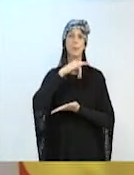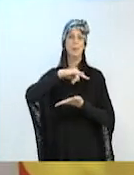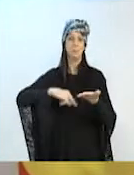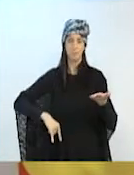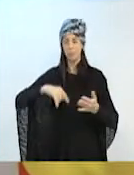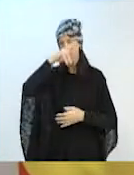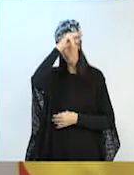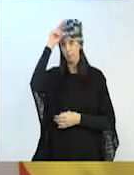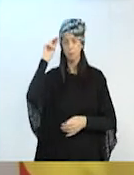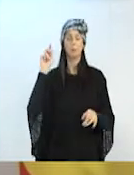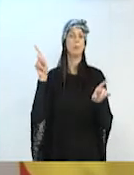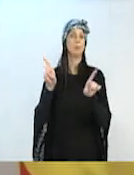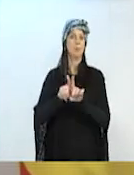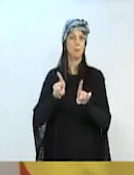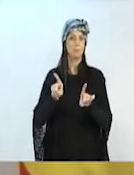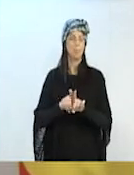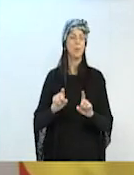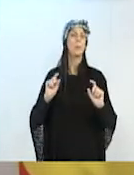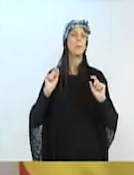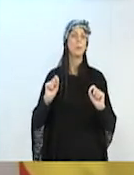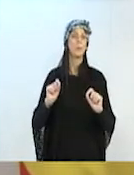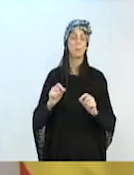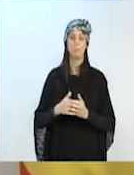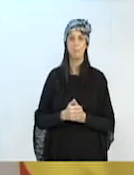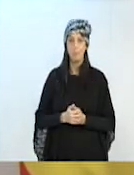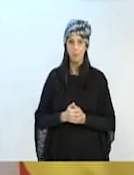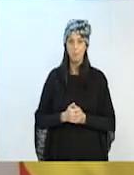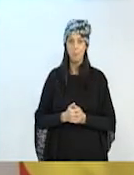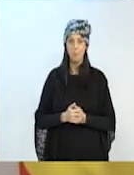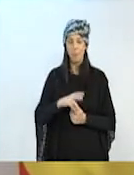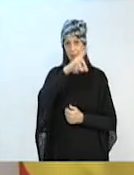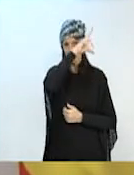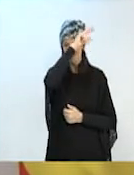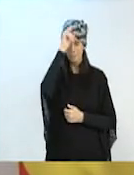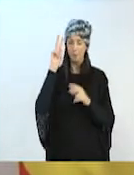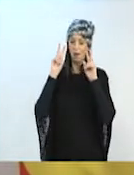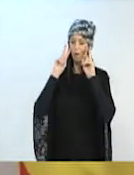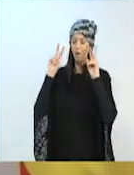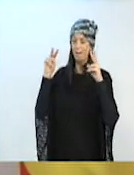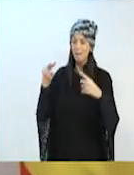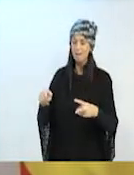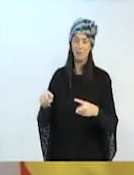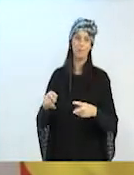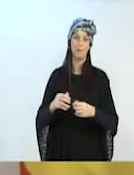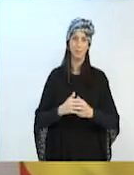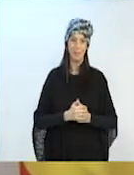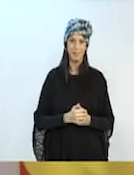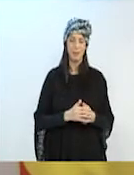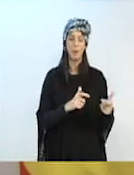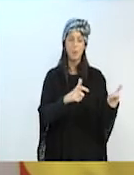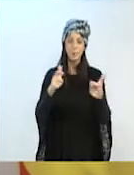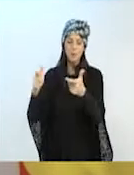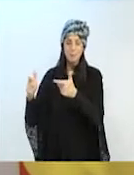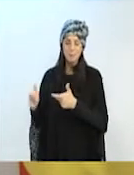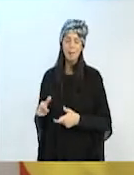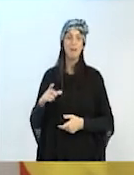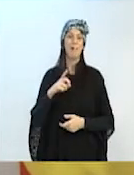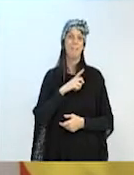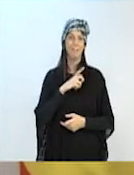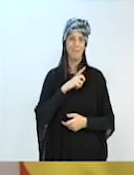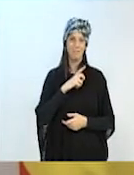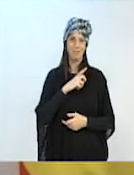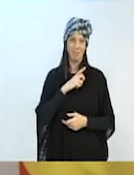Executivo, o reconhecimento dos espaços da economia solidária no município, a abertura do município para